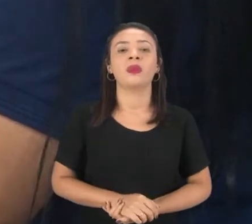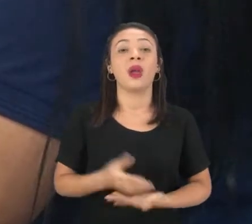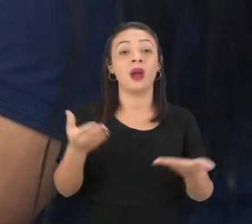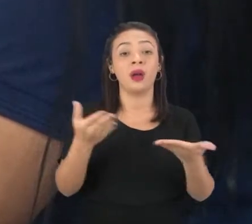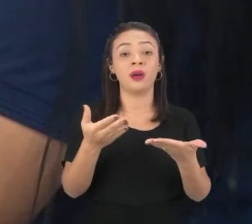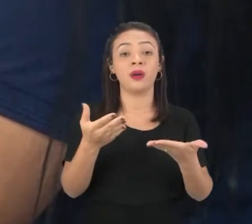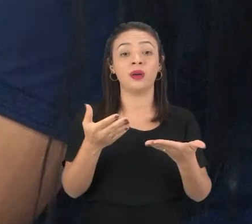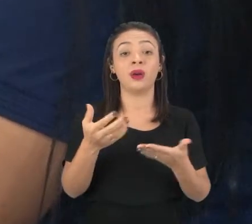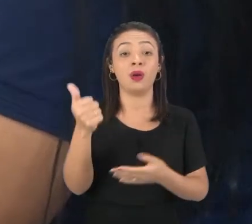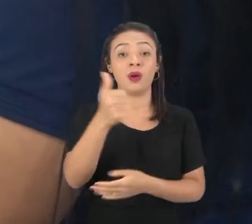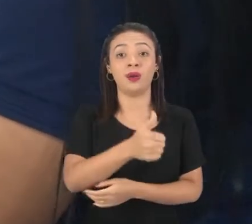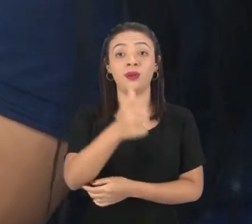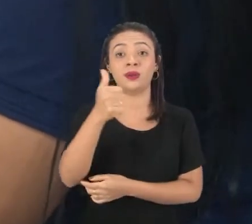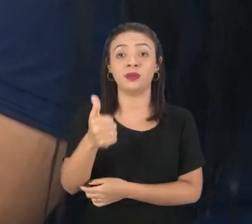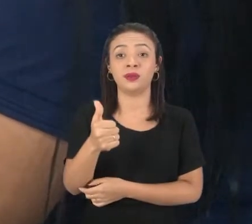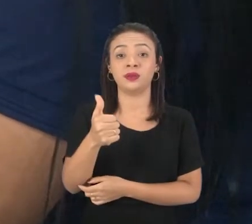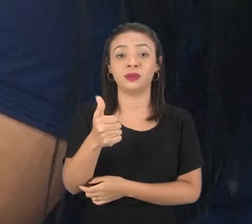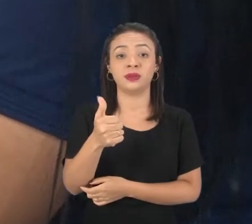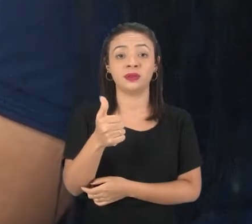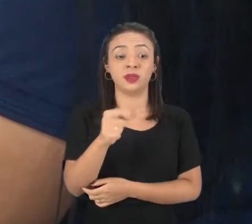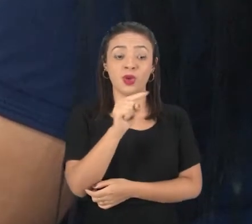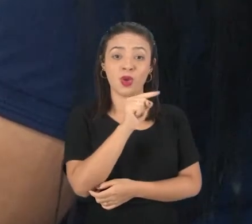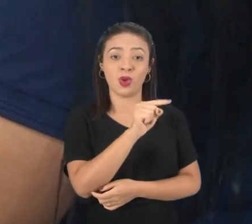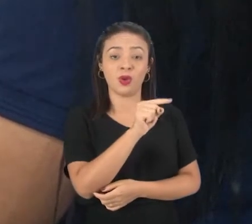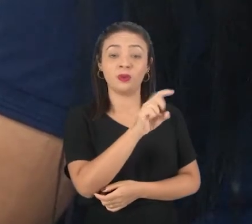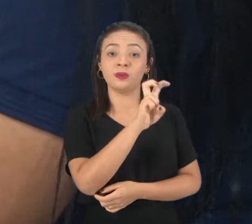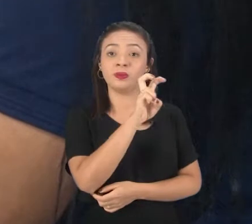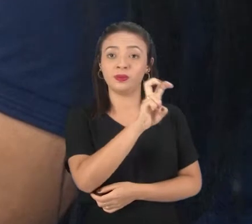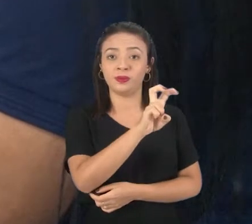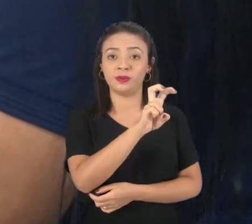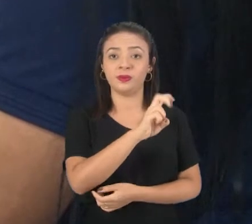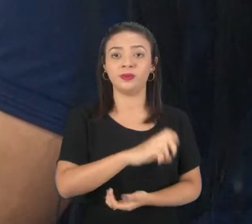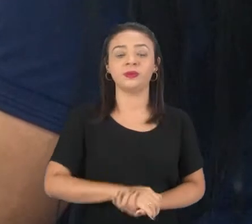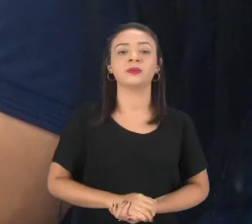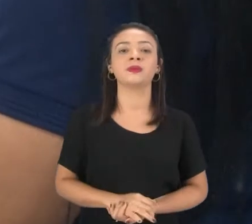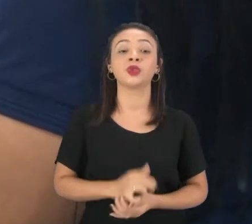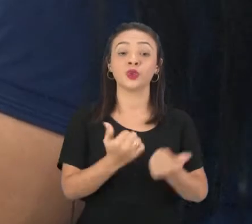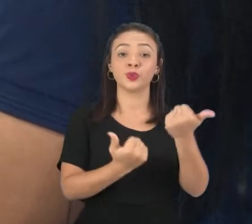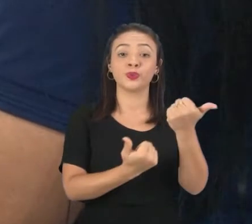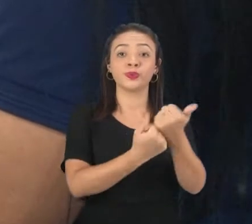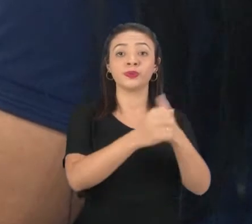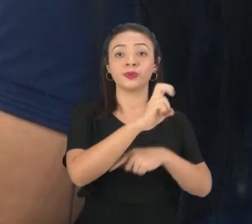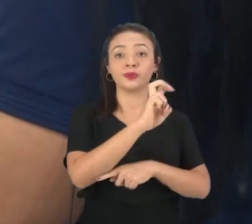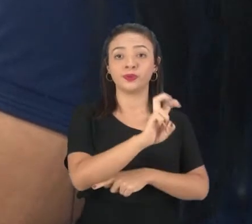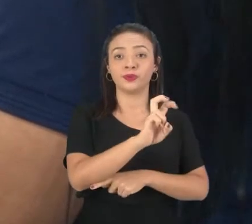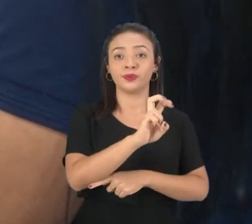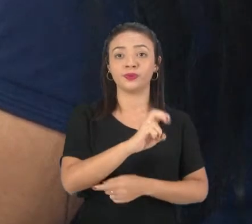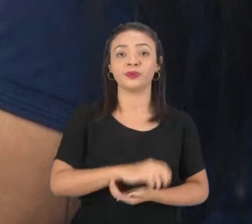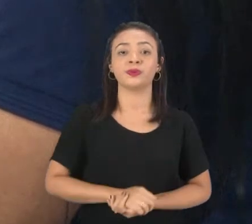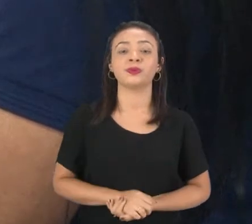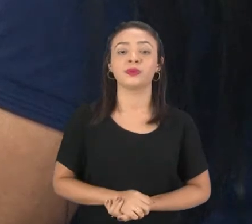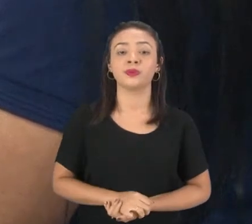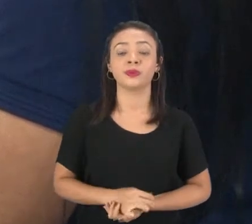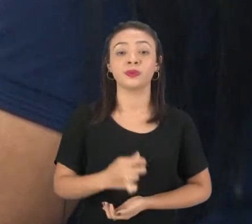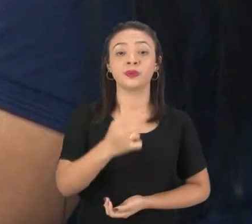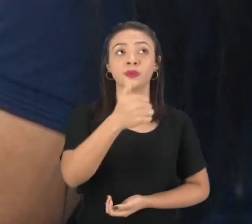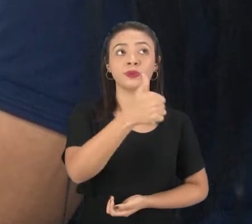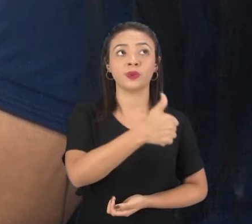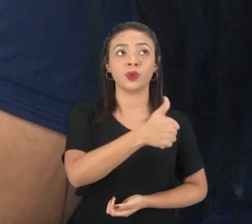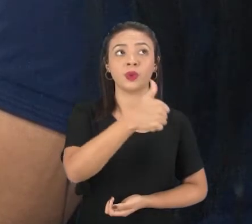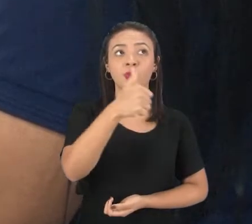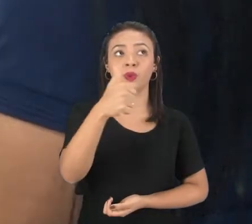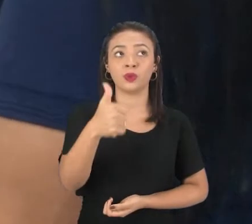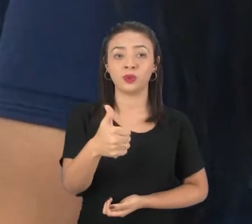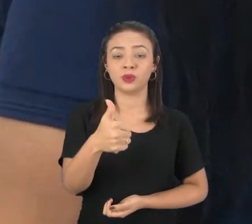ficar 11 ó e aqui fica valendo cinco dessa casa aqui ó lembra 11